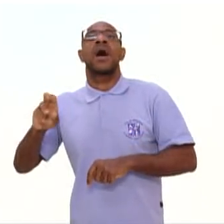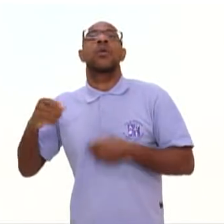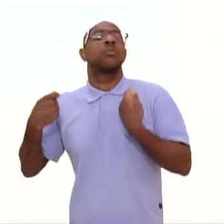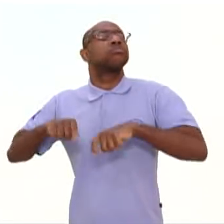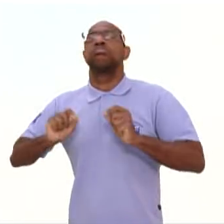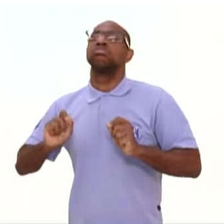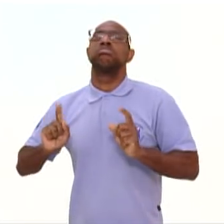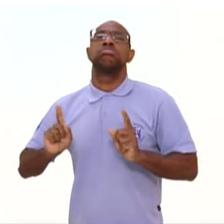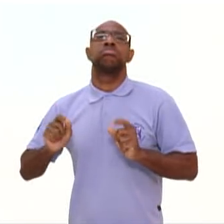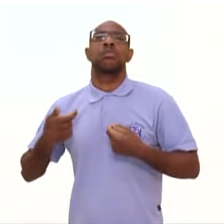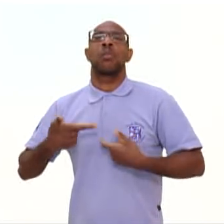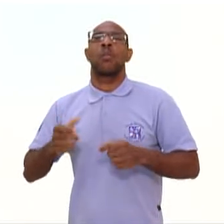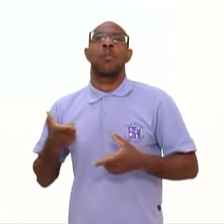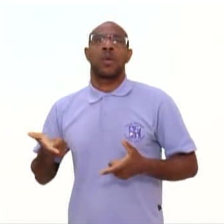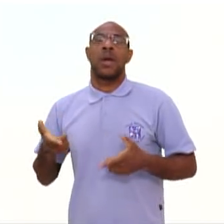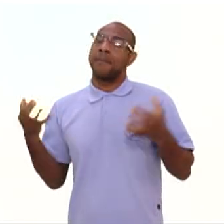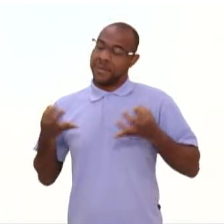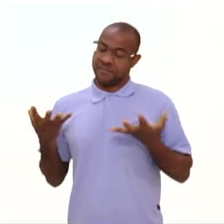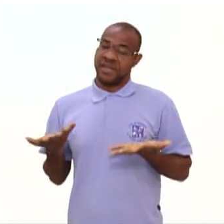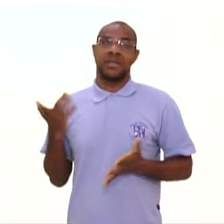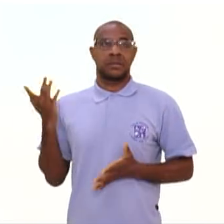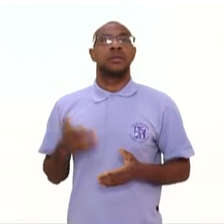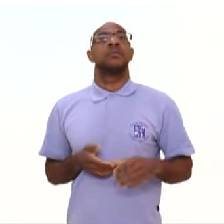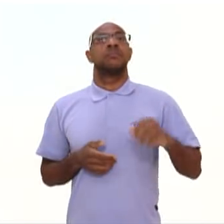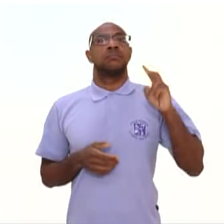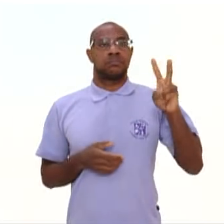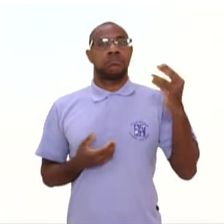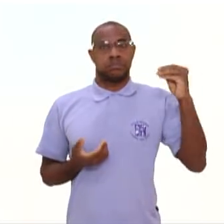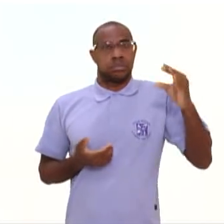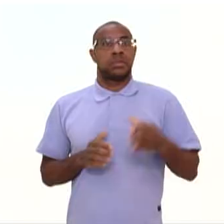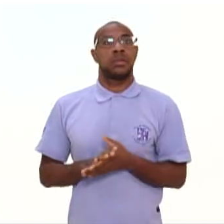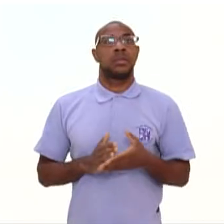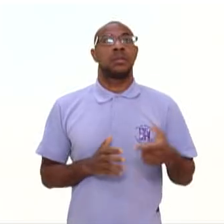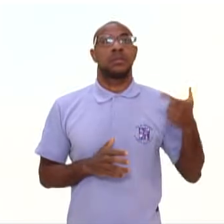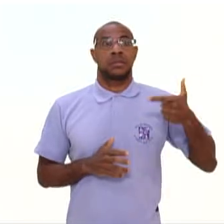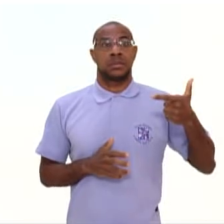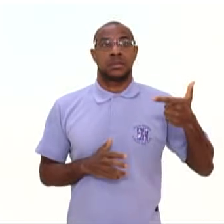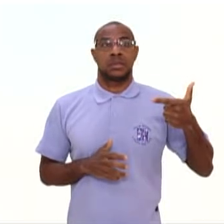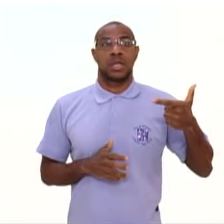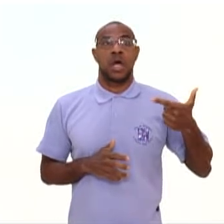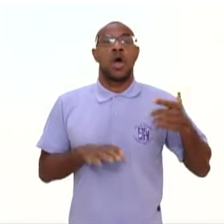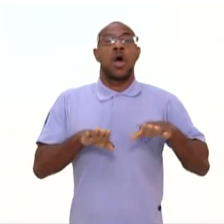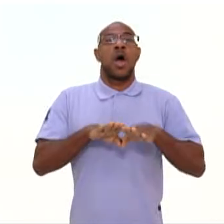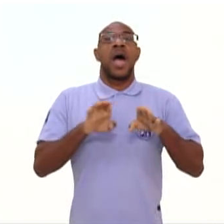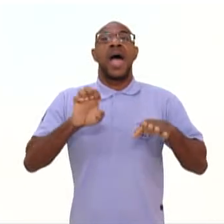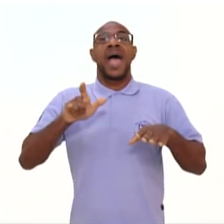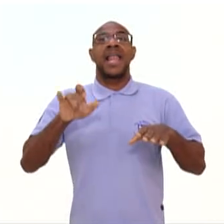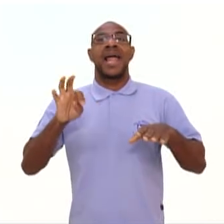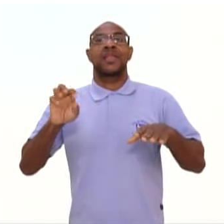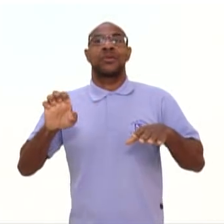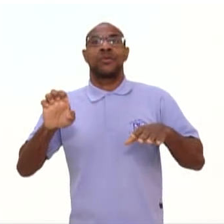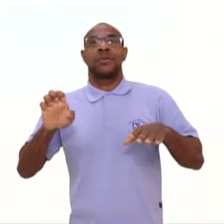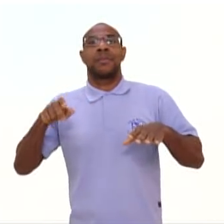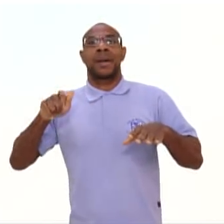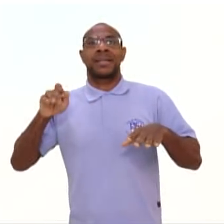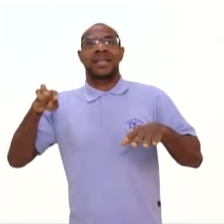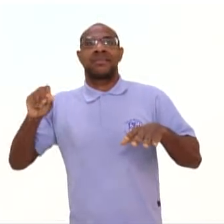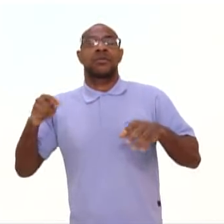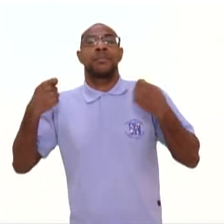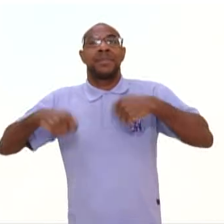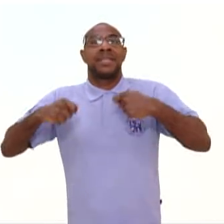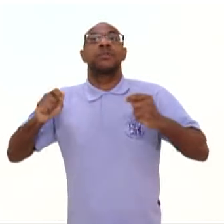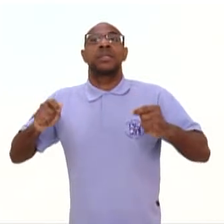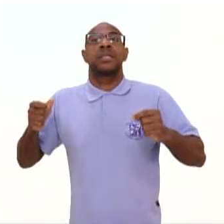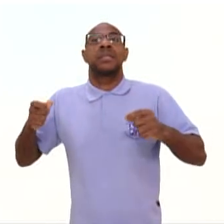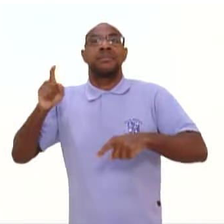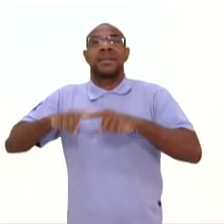então perfeito, é verdadeiro isso mesmo, está correto. Segundo ali, ó, ondas eletromagnéticas necessitam de um meio material para